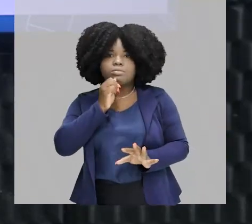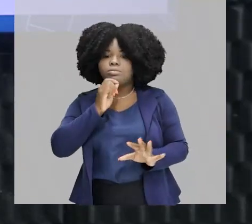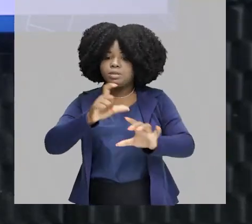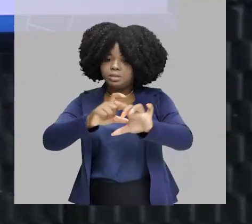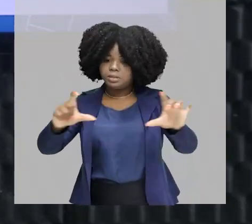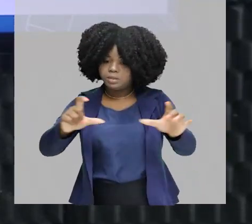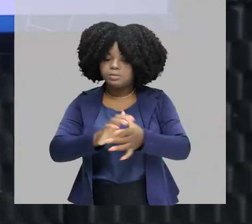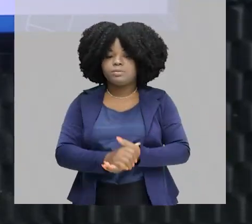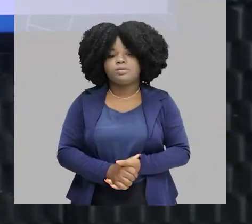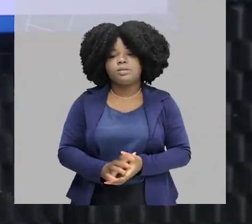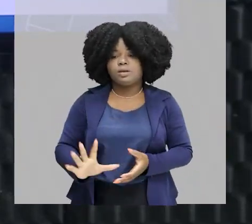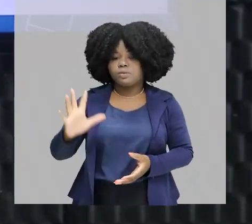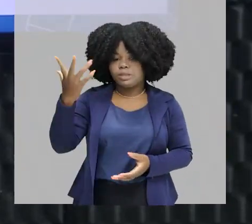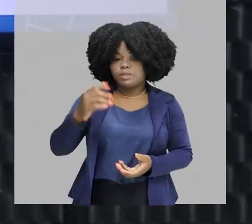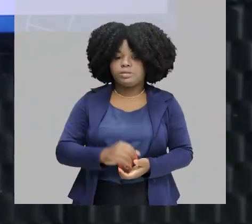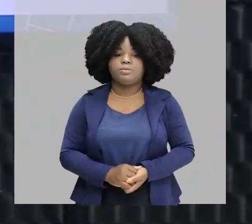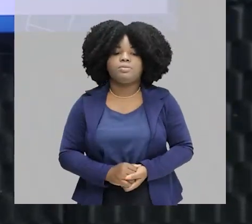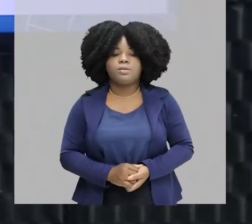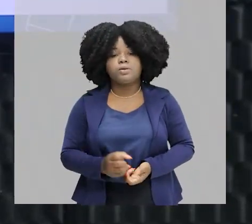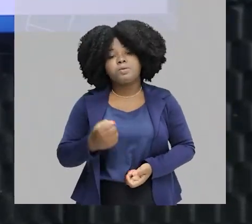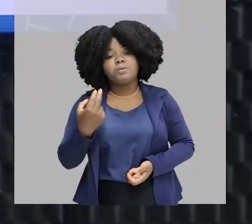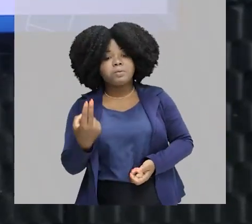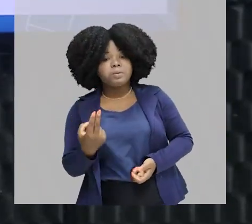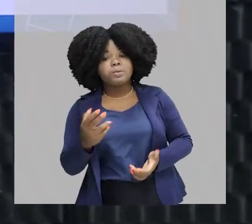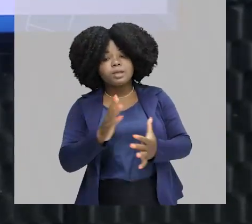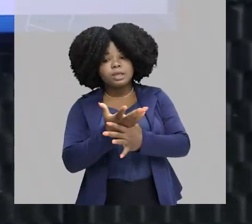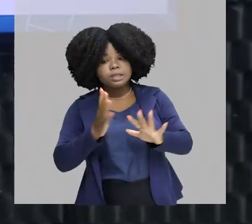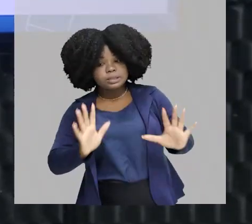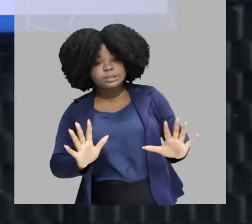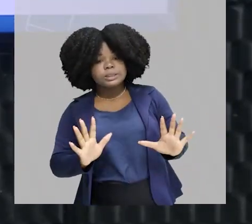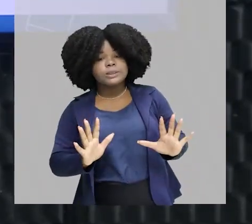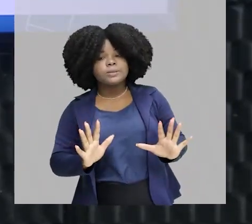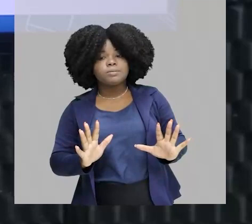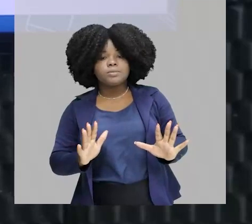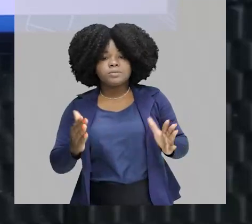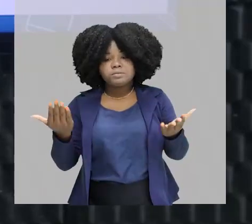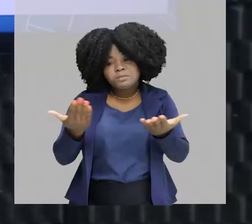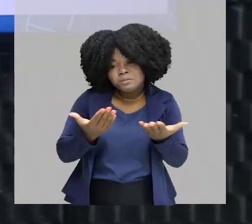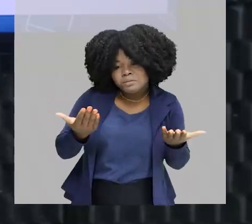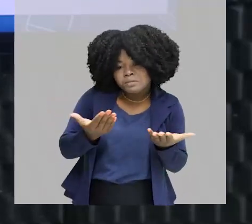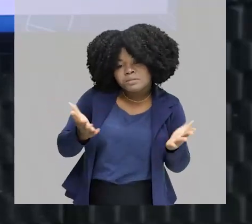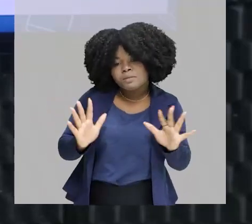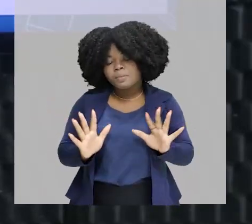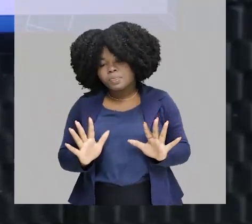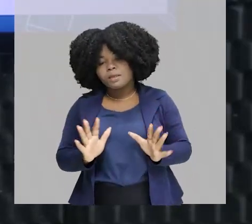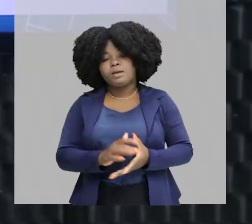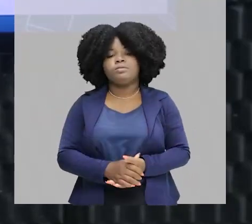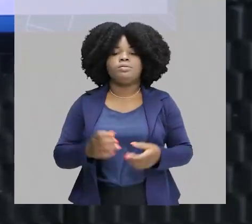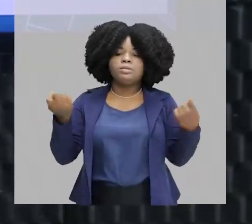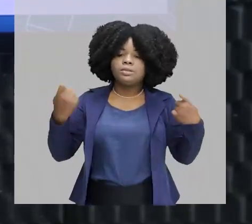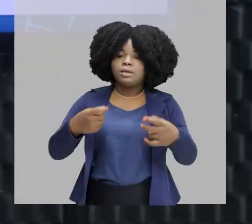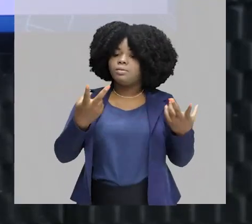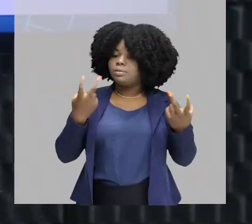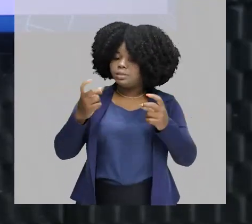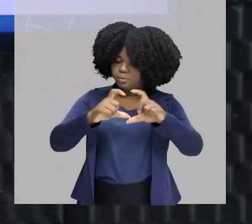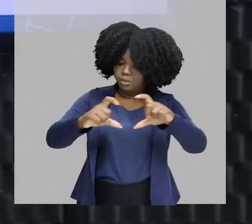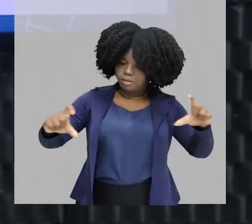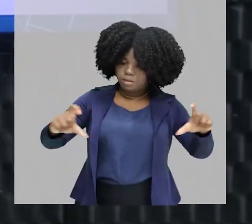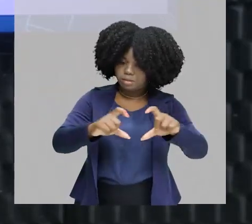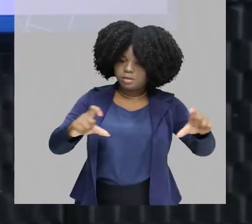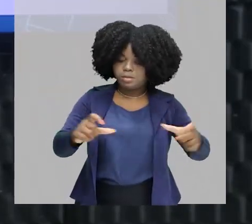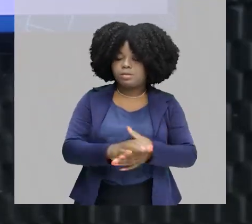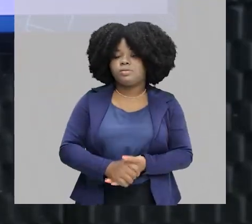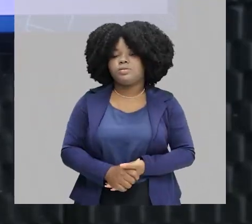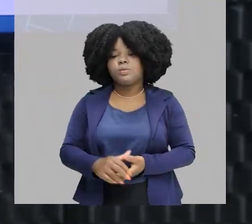ou recently concluded, ou que foram concluídas recentemente. Então, nós podemos perceber